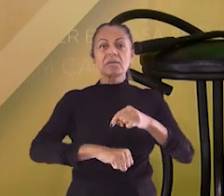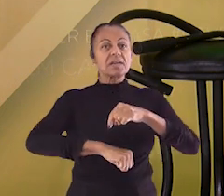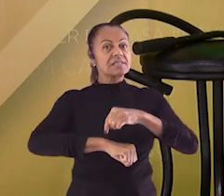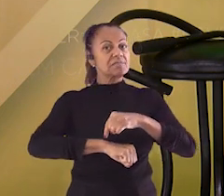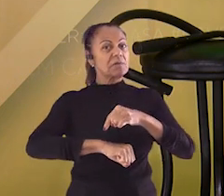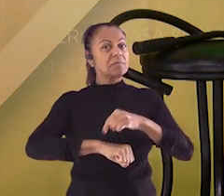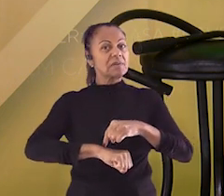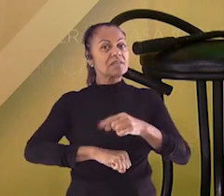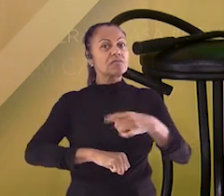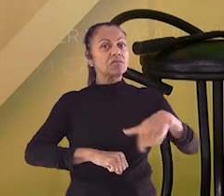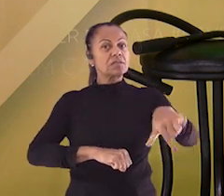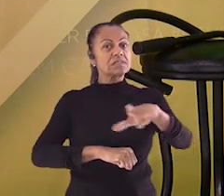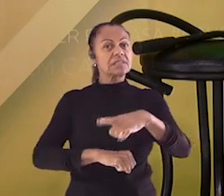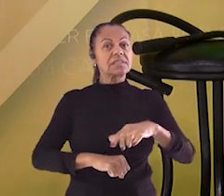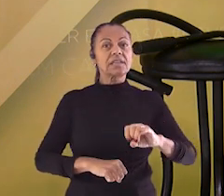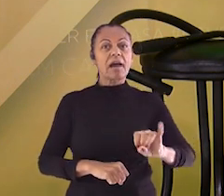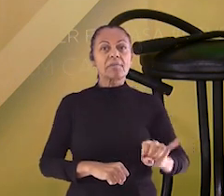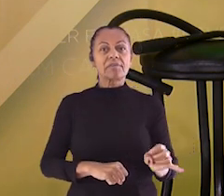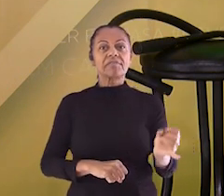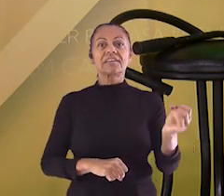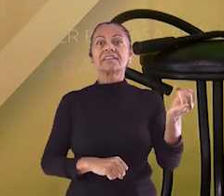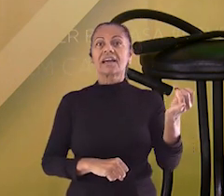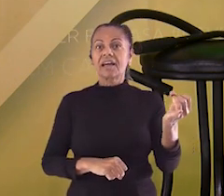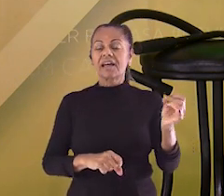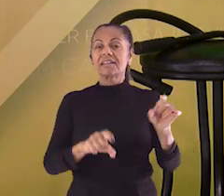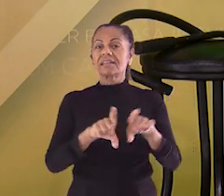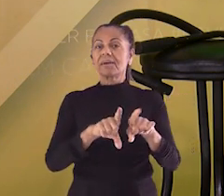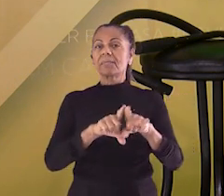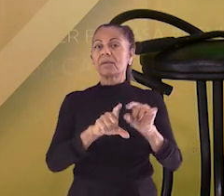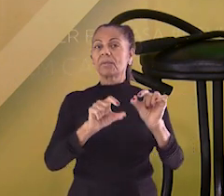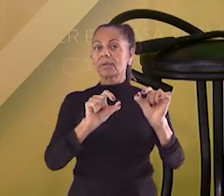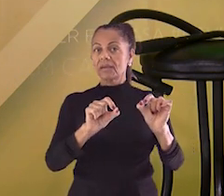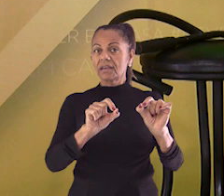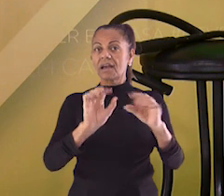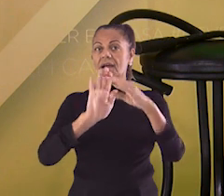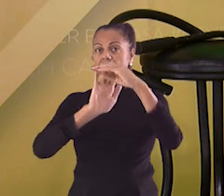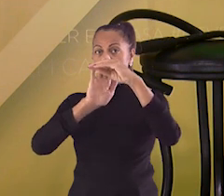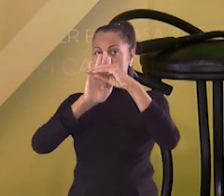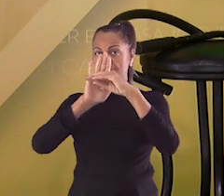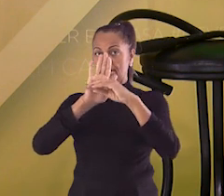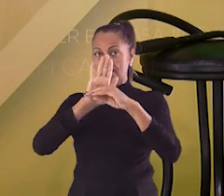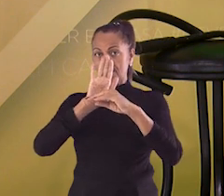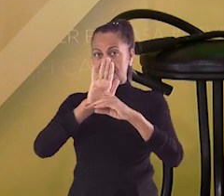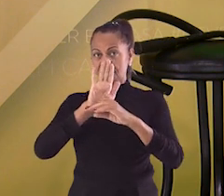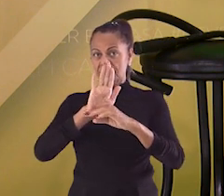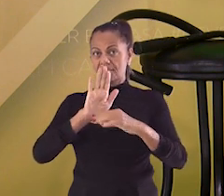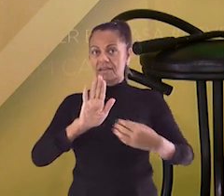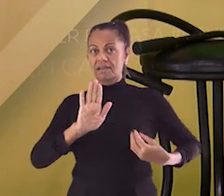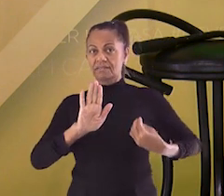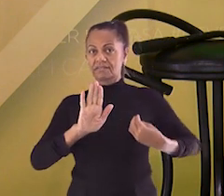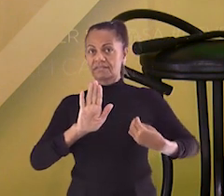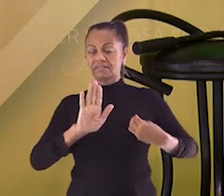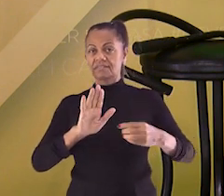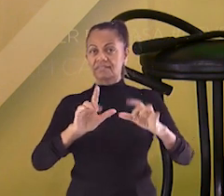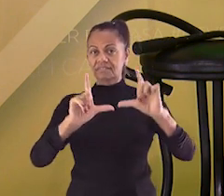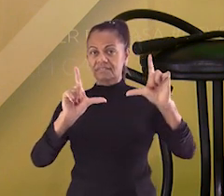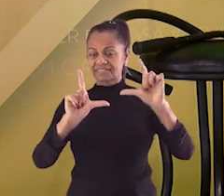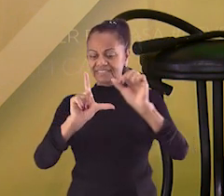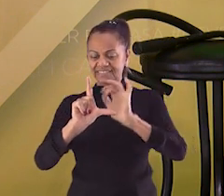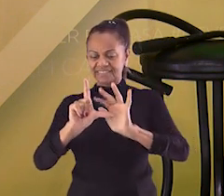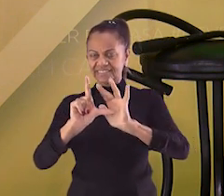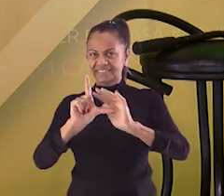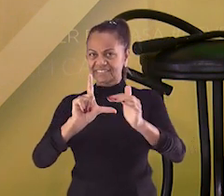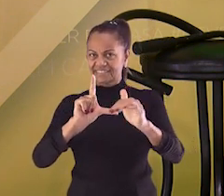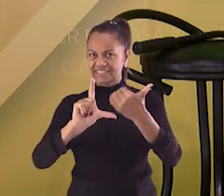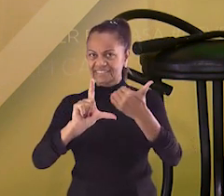esse momento para lembrar de que vocês podem apontar a câmera do seu celular para o QR Code que aparece na sua